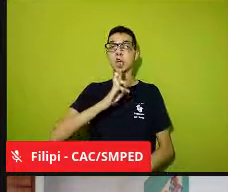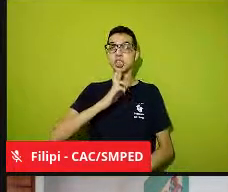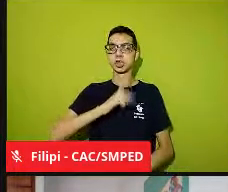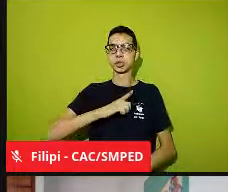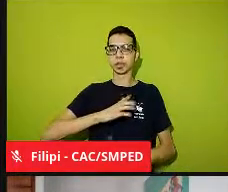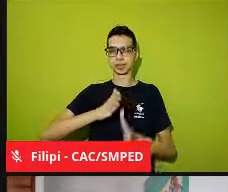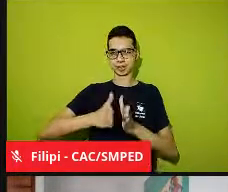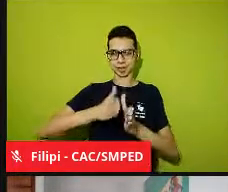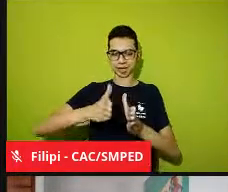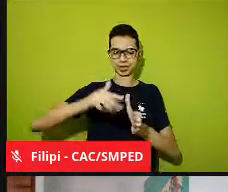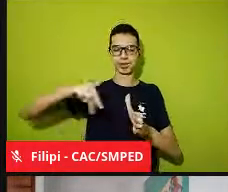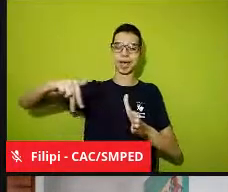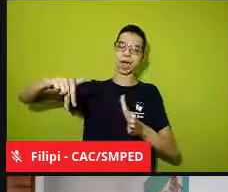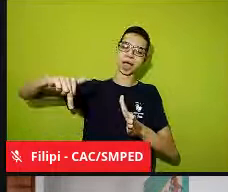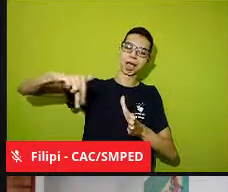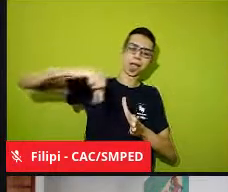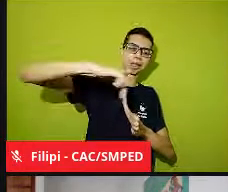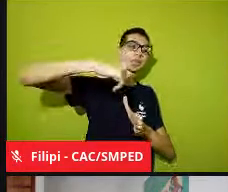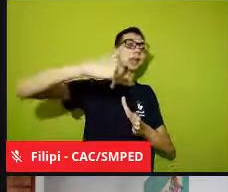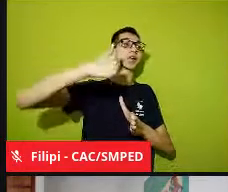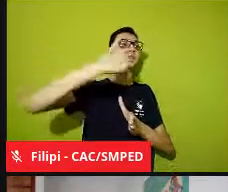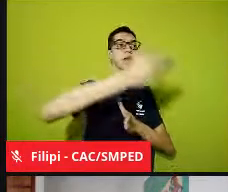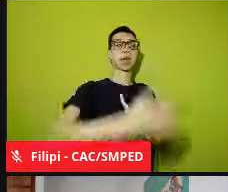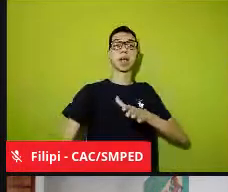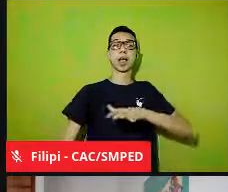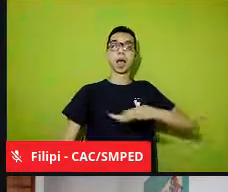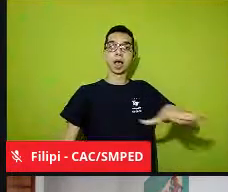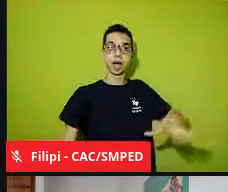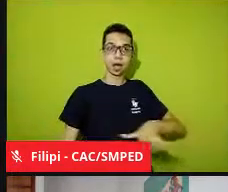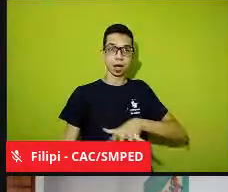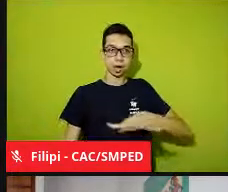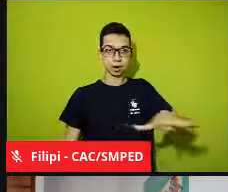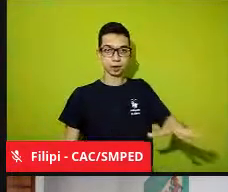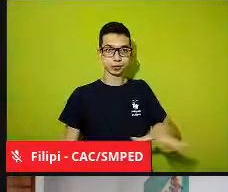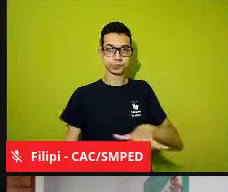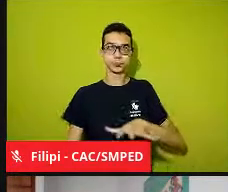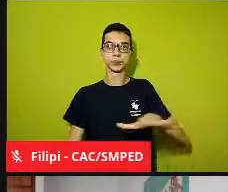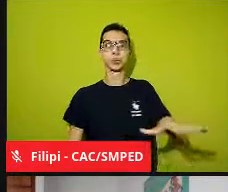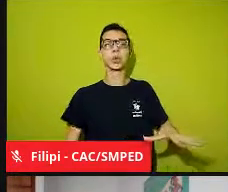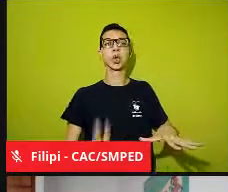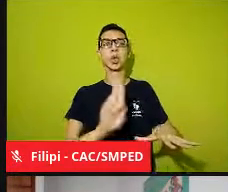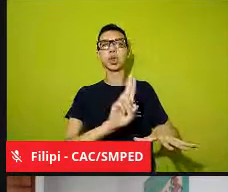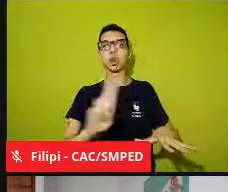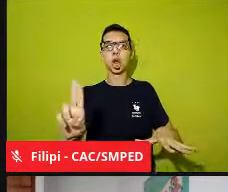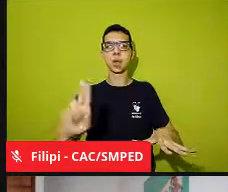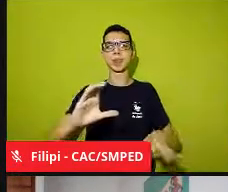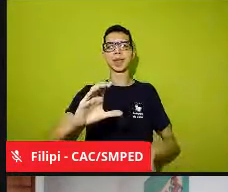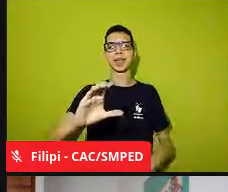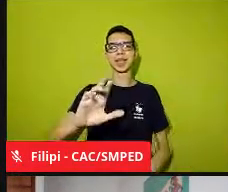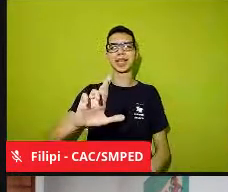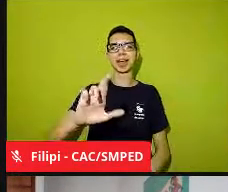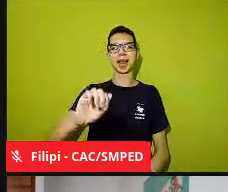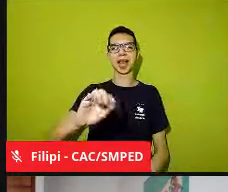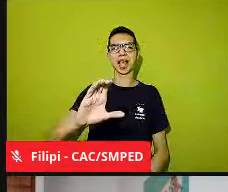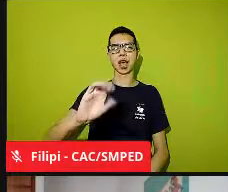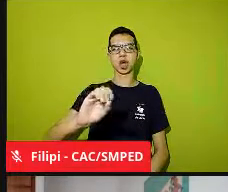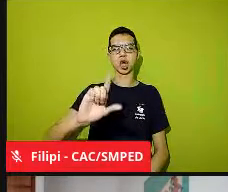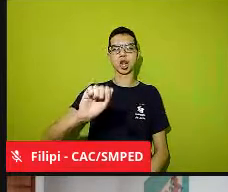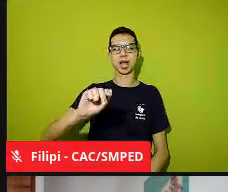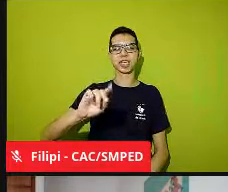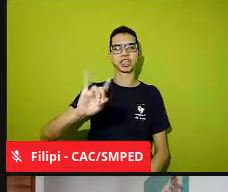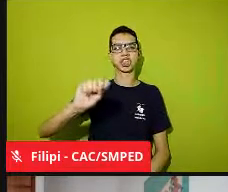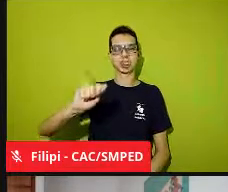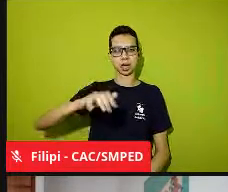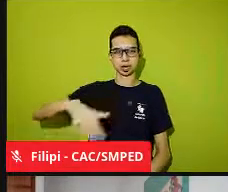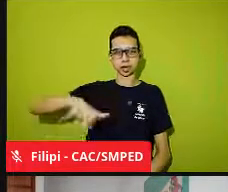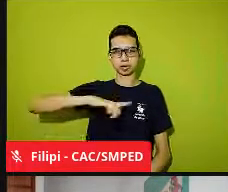área super complexa, que é essa região chamada de Cracolândia, né? E que tem as suas dinâmicas,